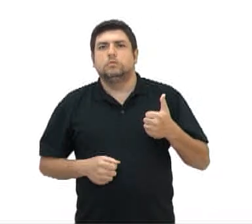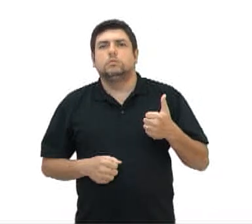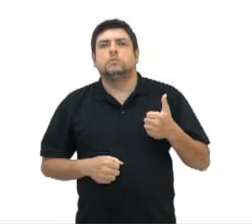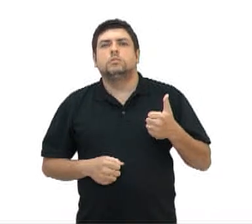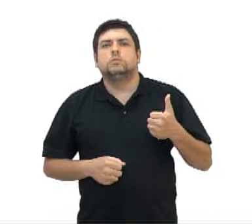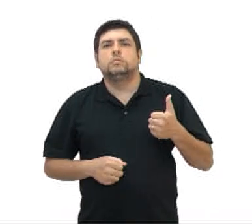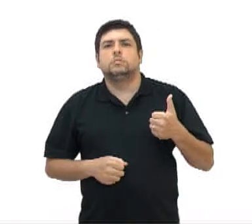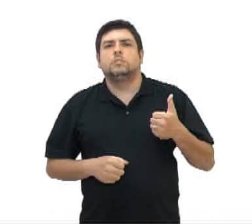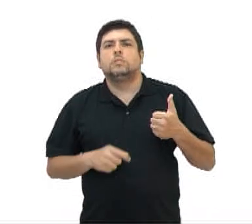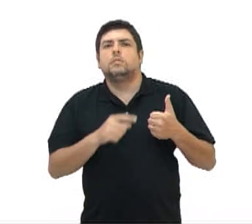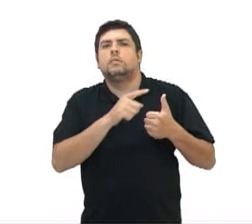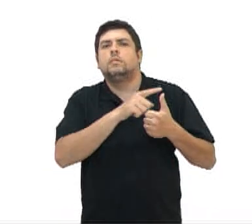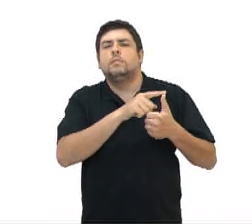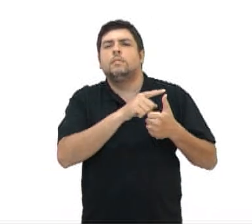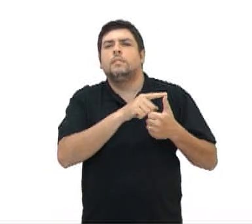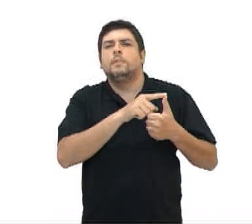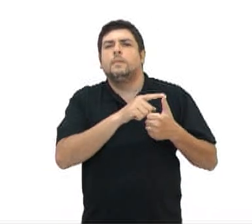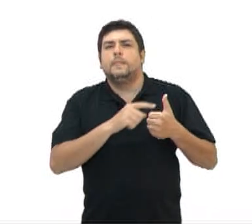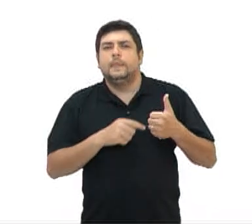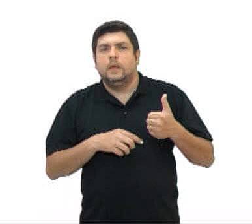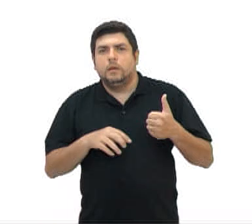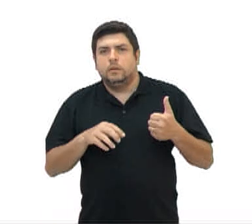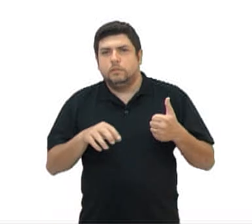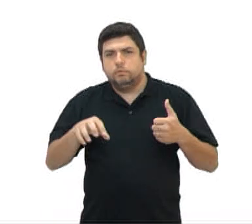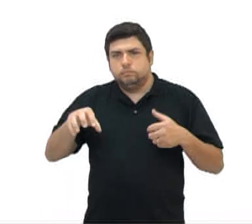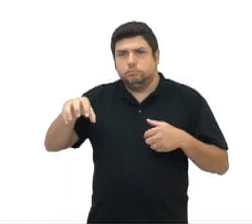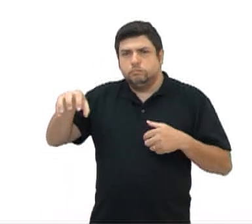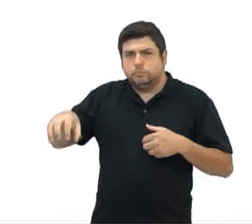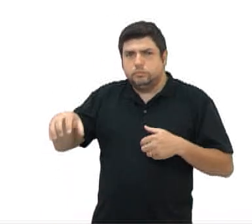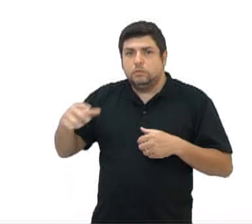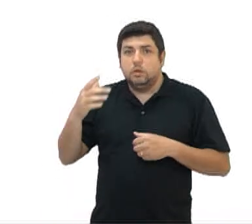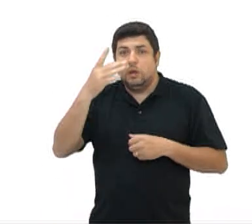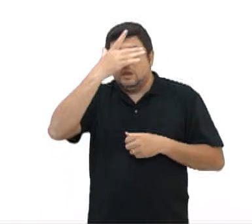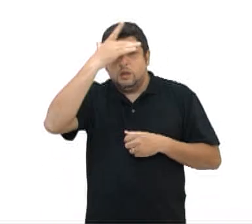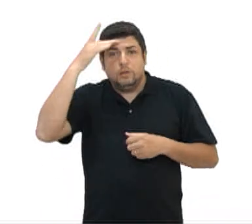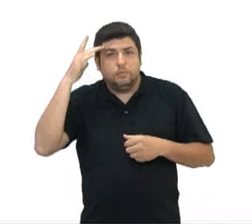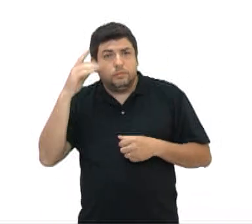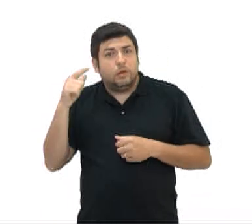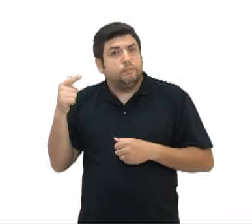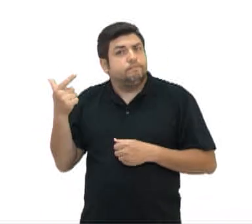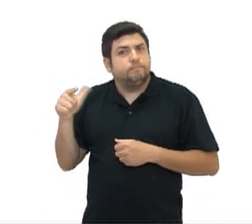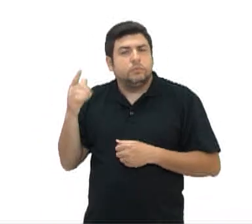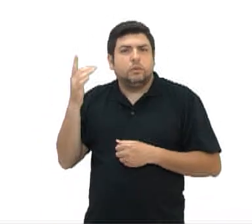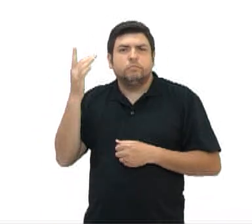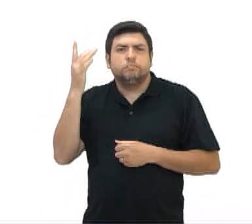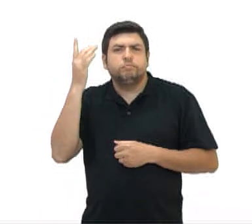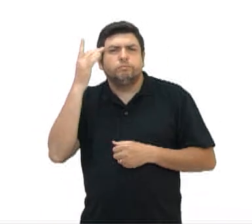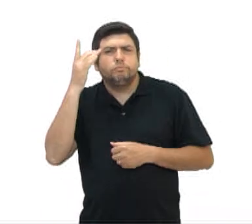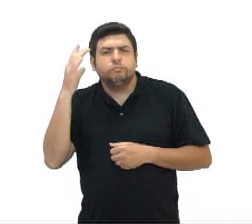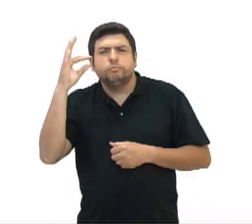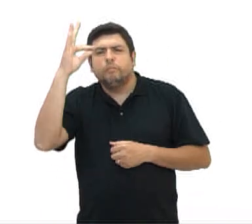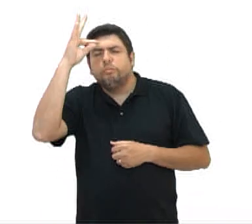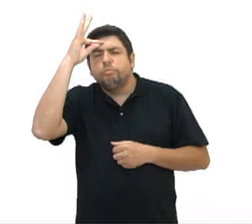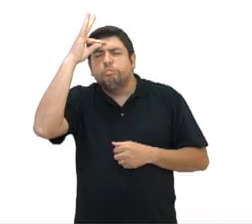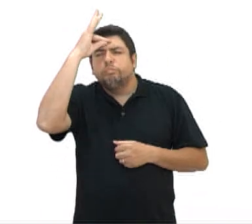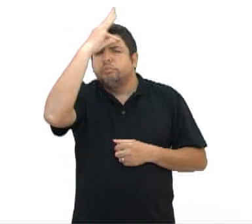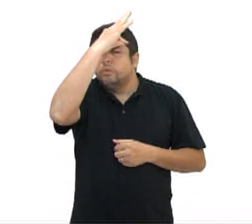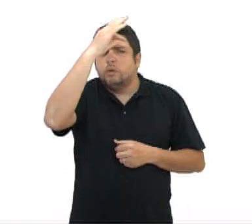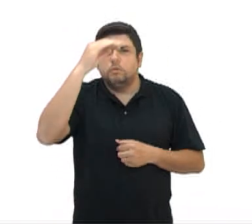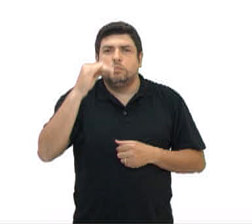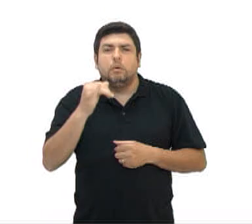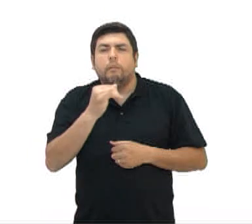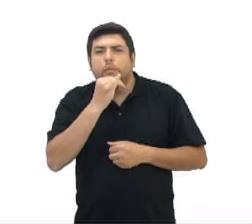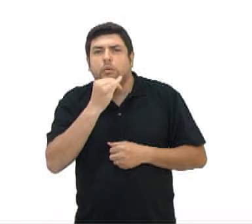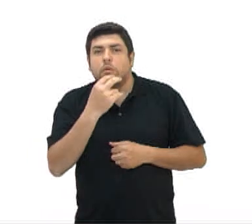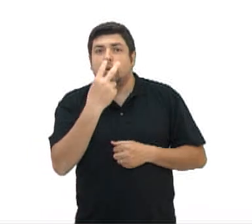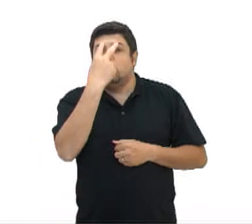as criadas para cuidar de pessoas que são consideradas incapazes e inofensivas, tais como casos de